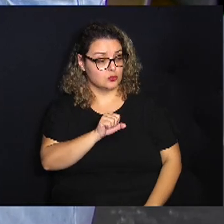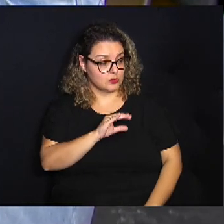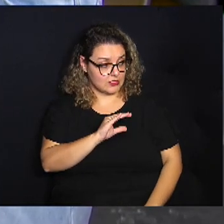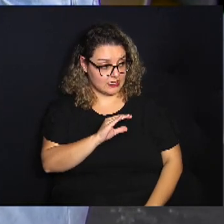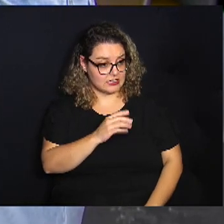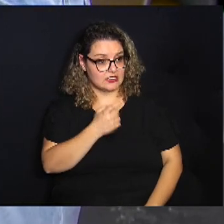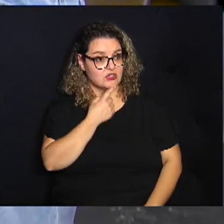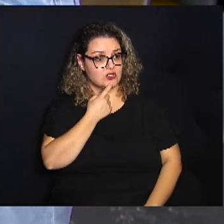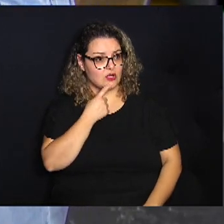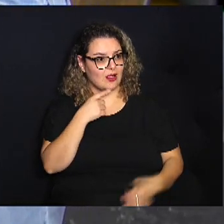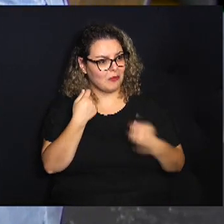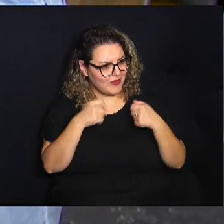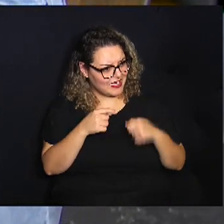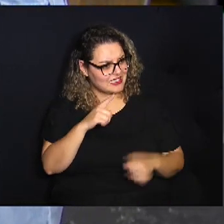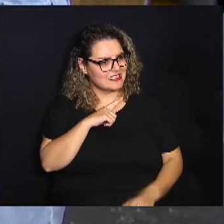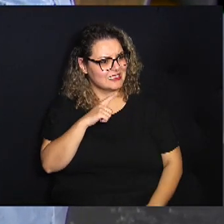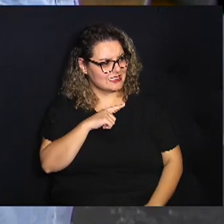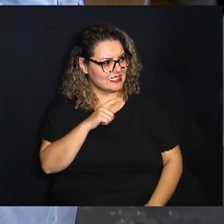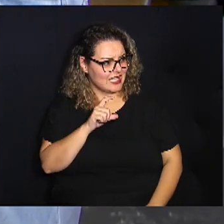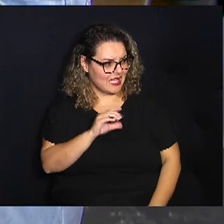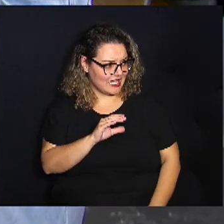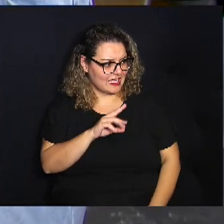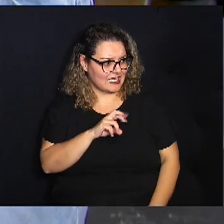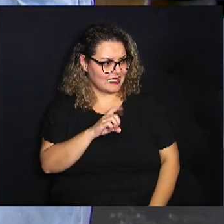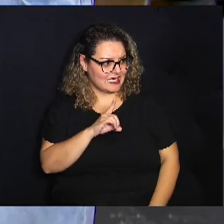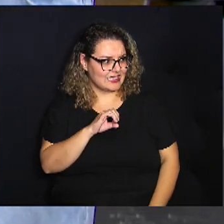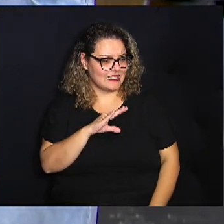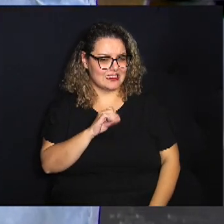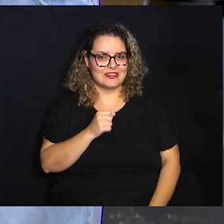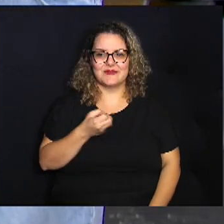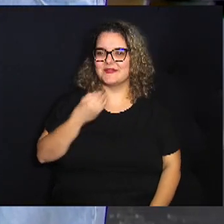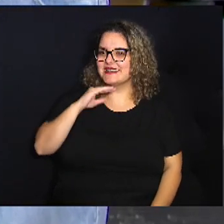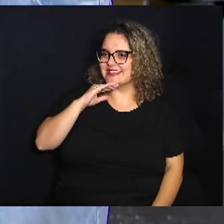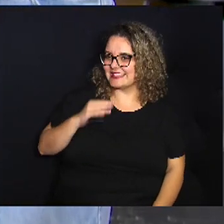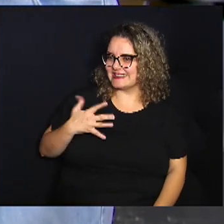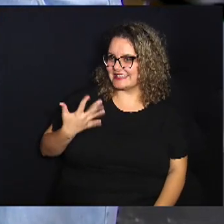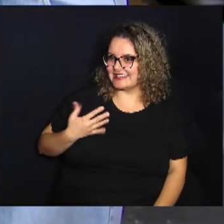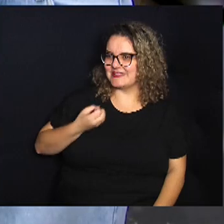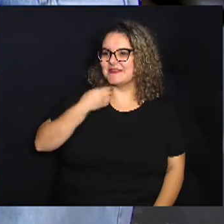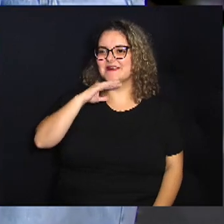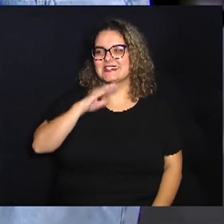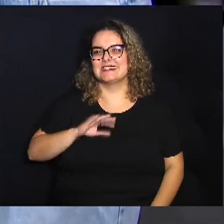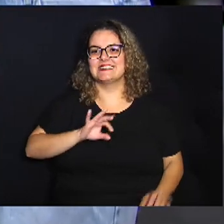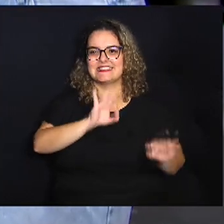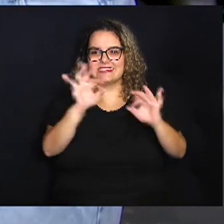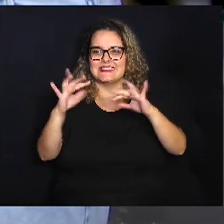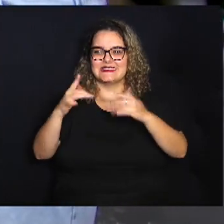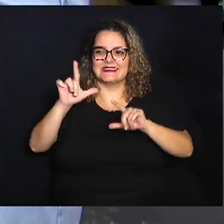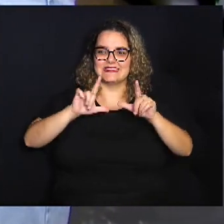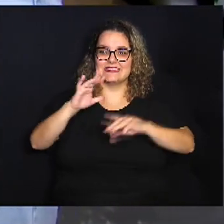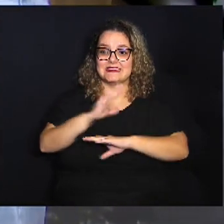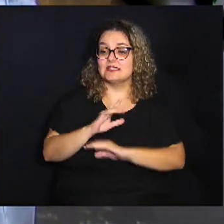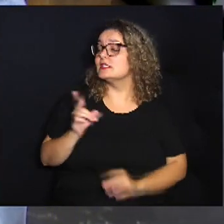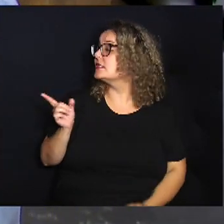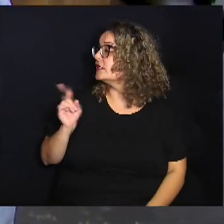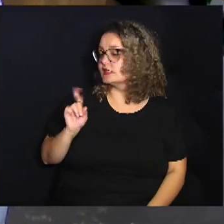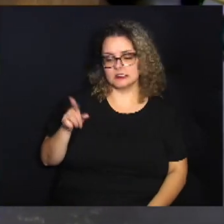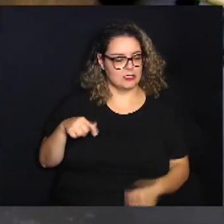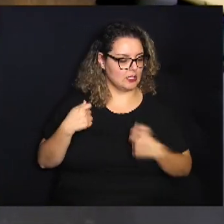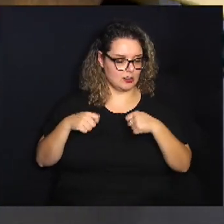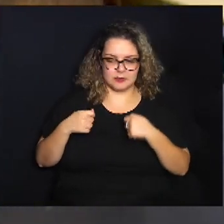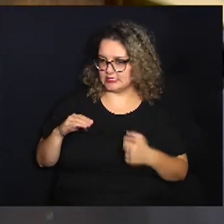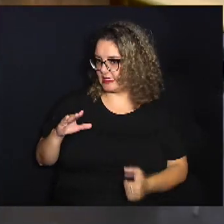Campinas, precisa ter a credencial? Boa tarde, Luana. Boa tarde, espectadores da TV Câmara. Não, não precisa